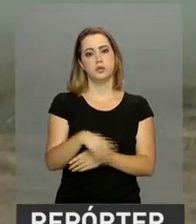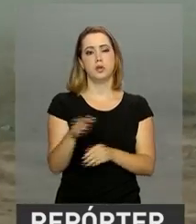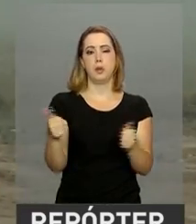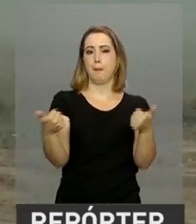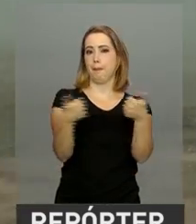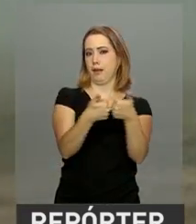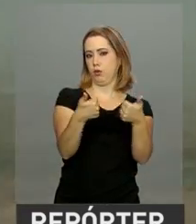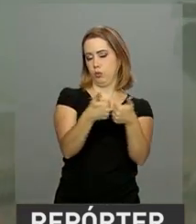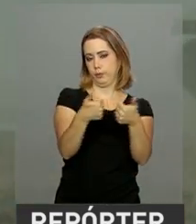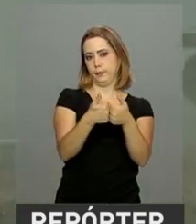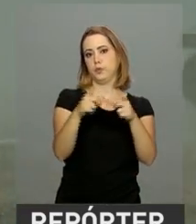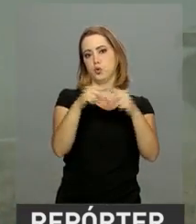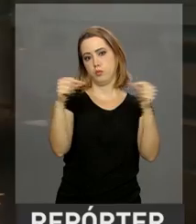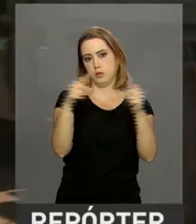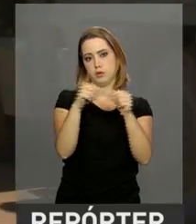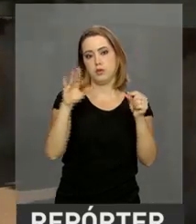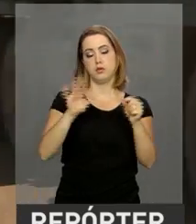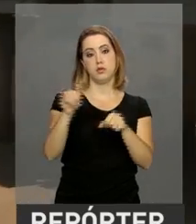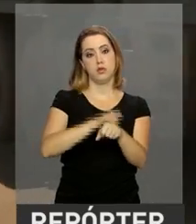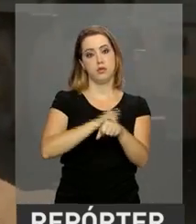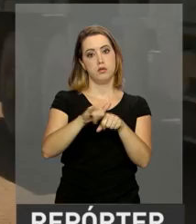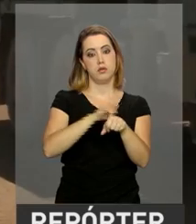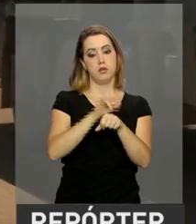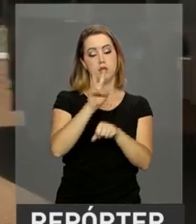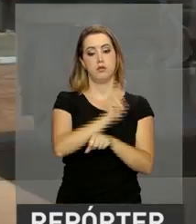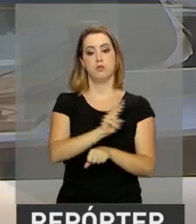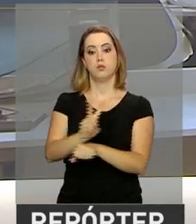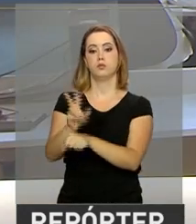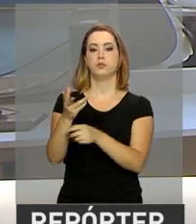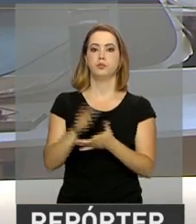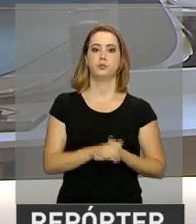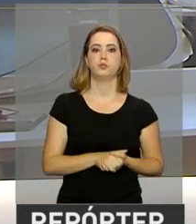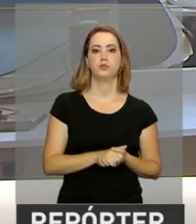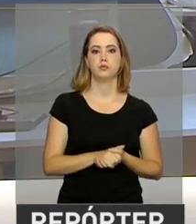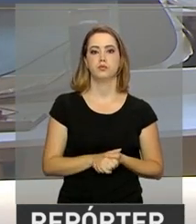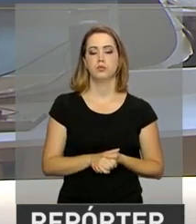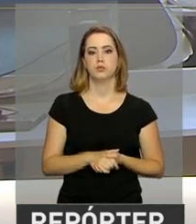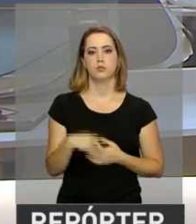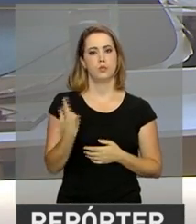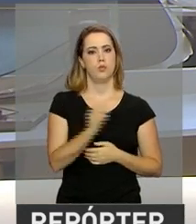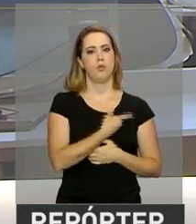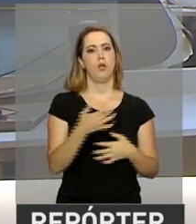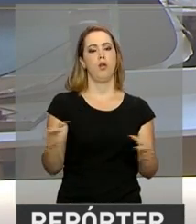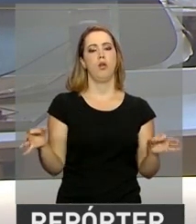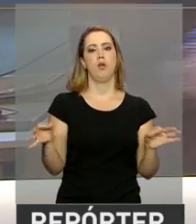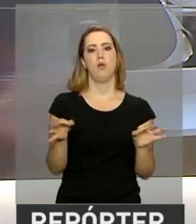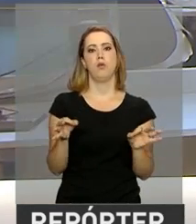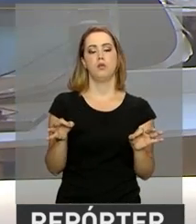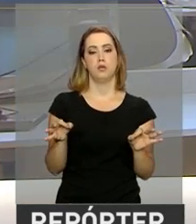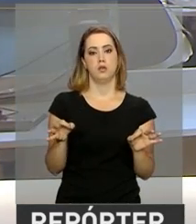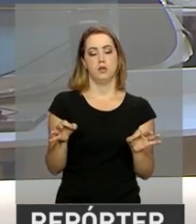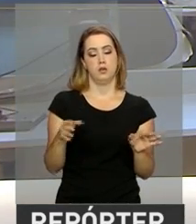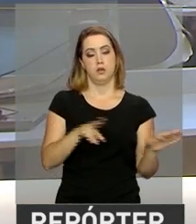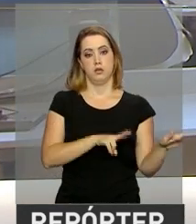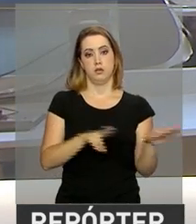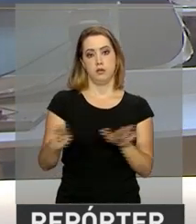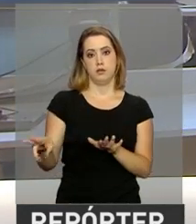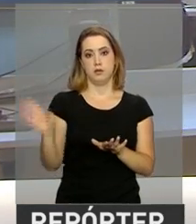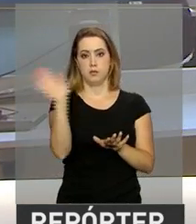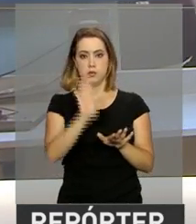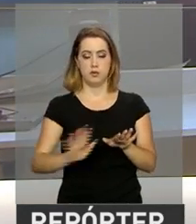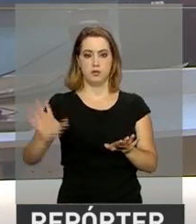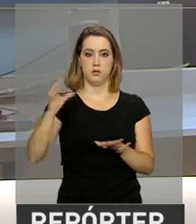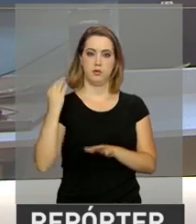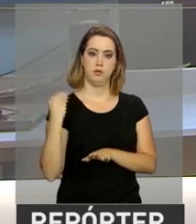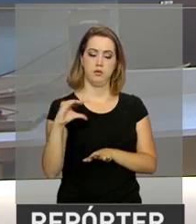e faz parte da Estratégia Nacional de defesa estamos na Semana Nacional de Ciência e Tecnologia em todo